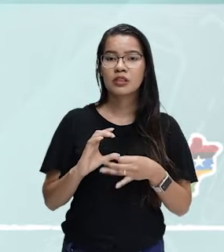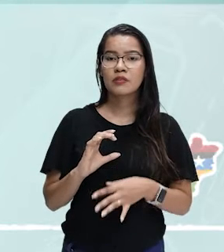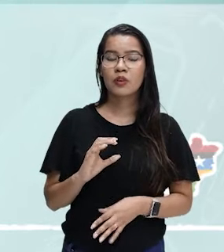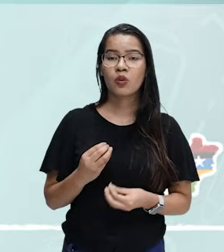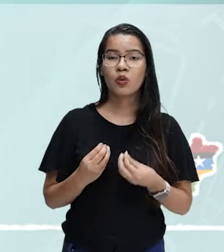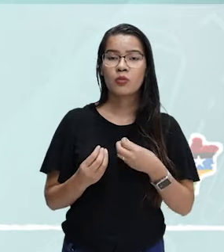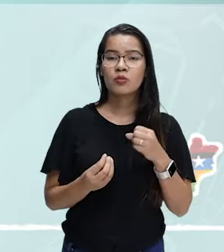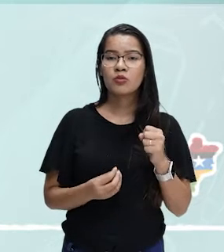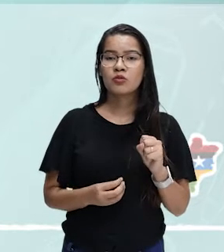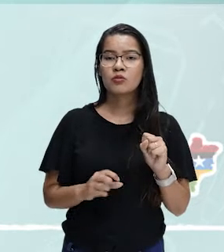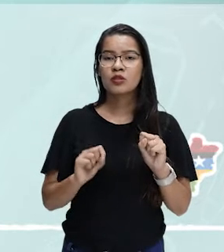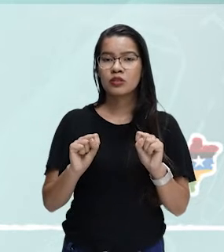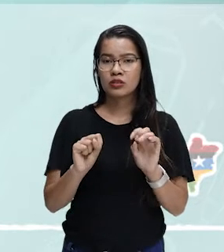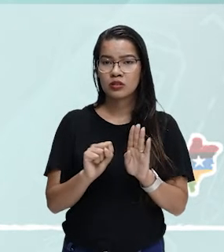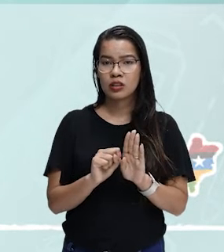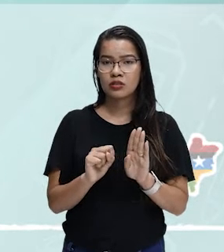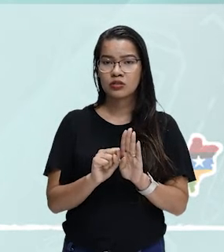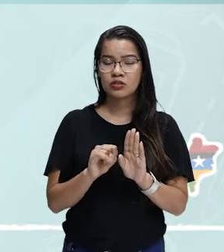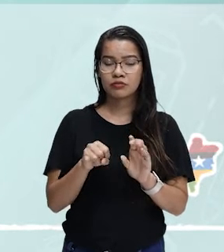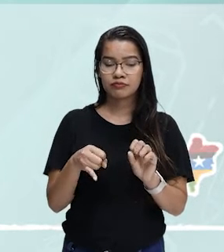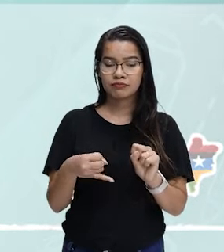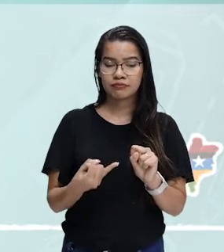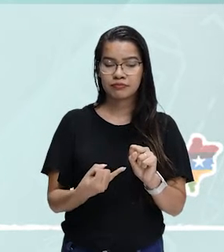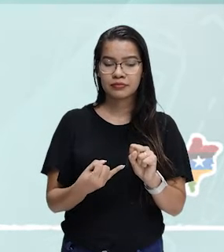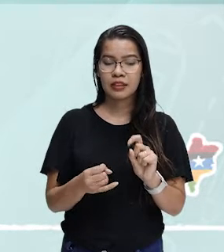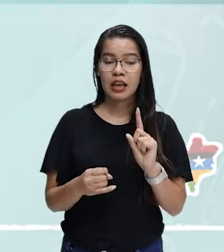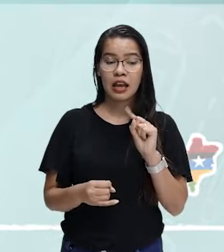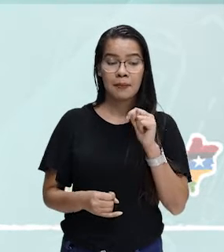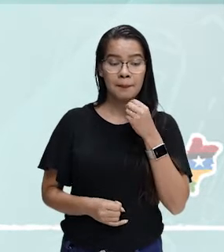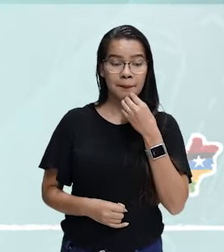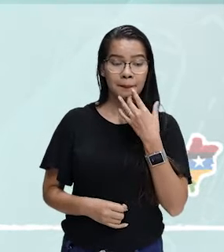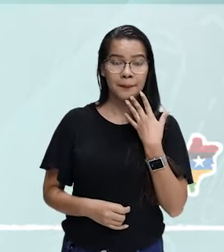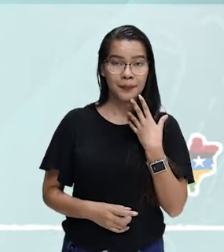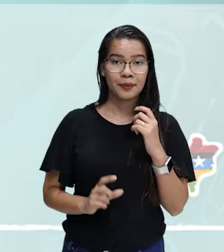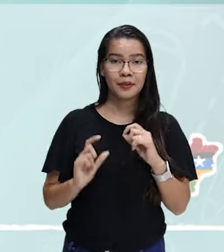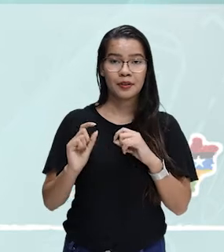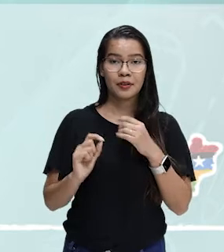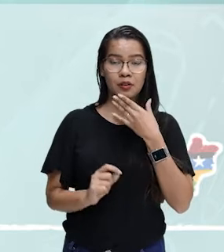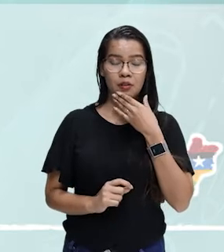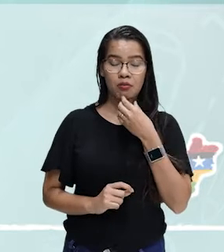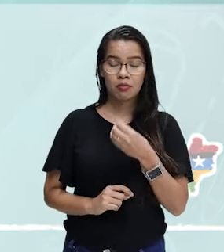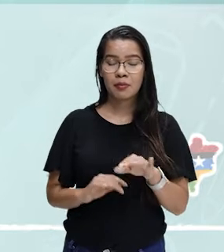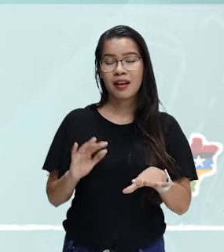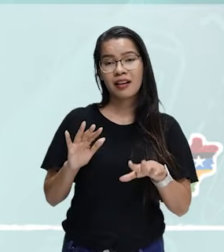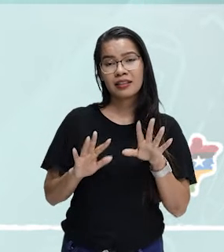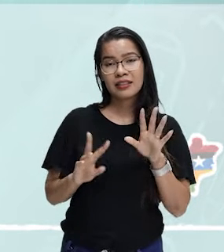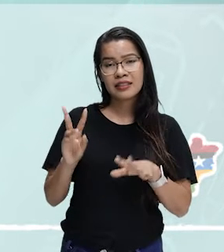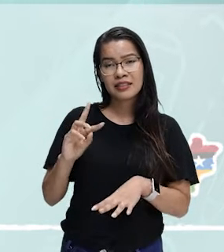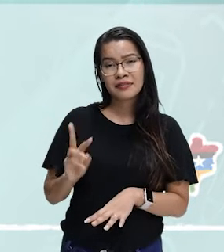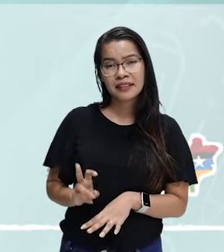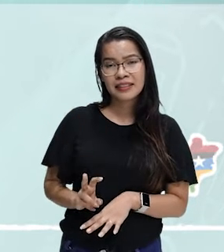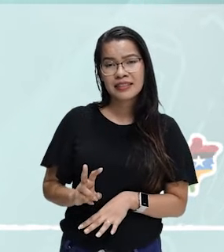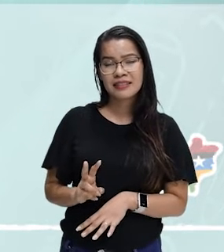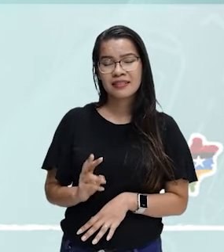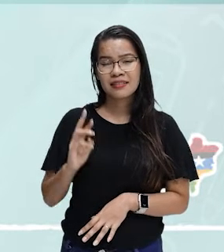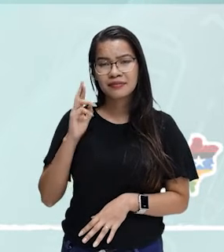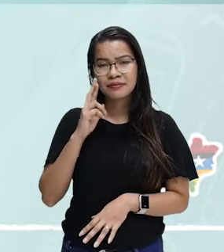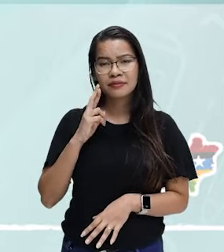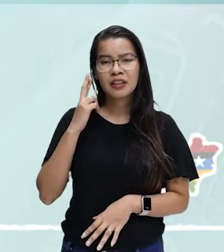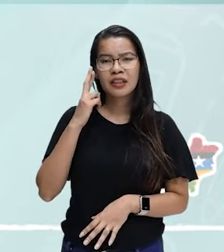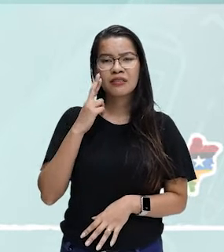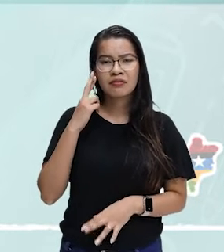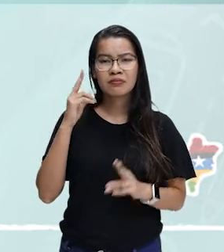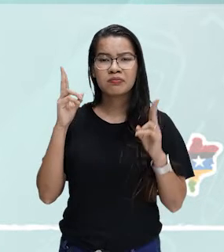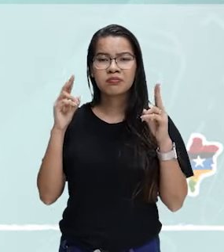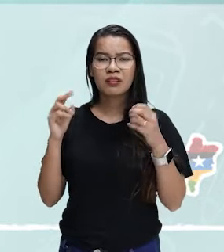subjetiva, certo? É muito bom que o homem, vez por outra, reflita sobre sua vida,